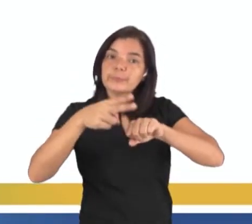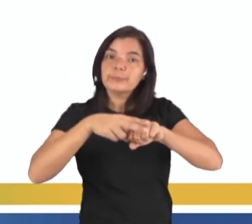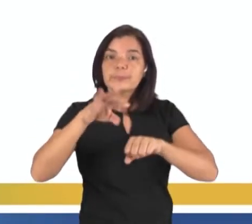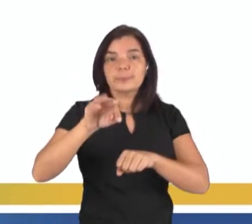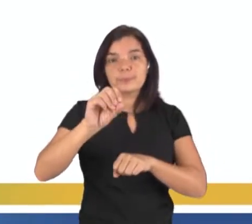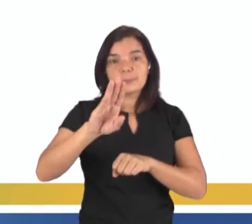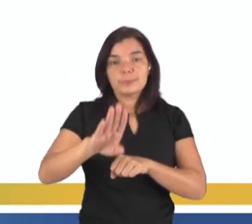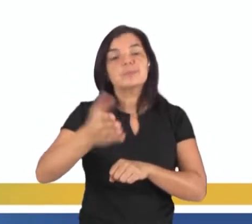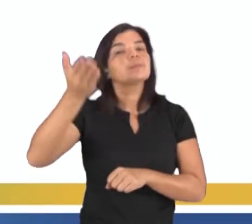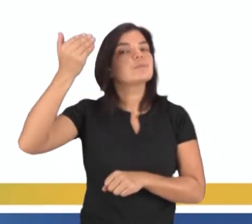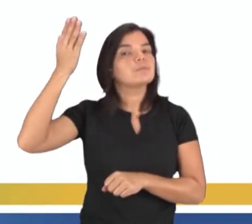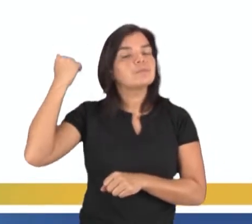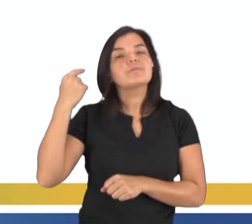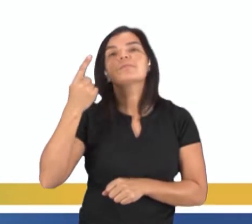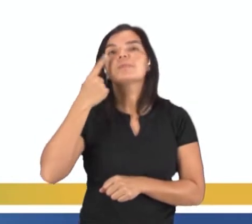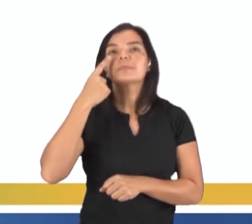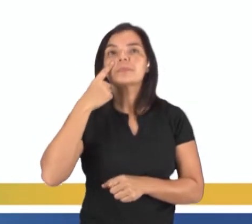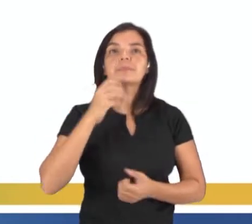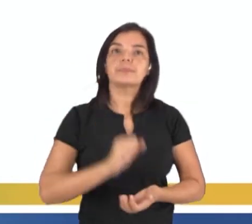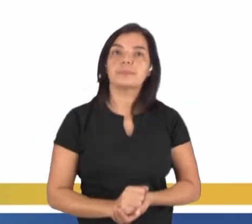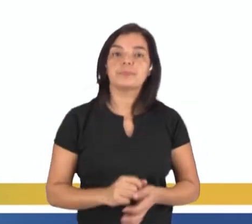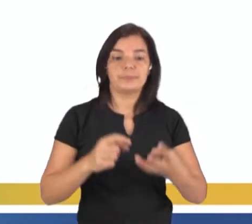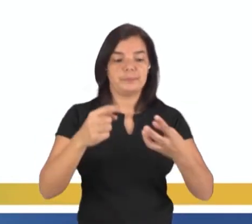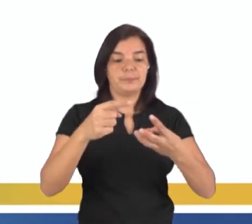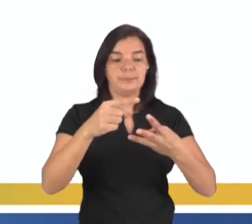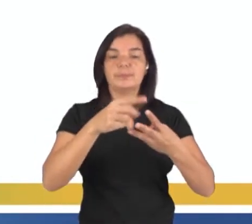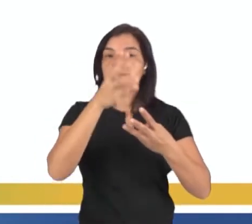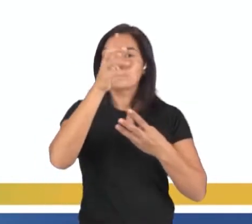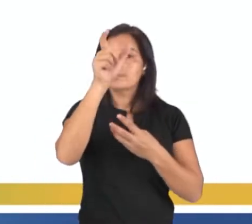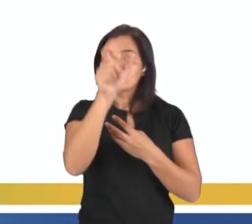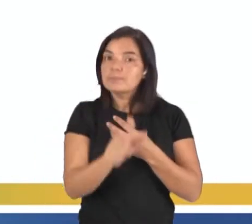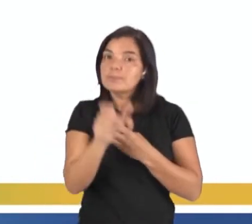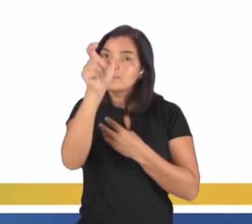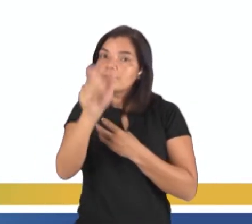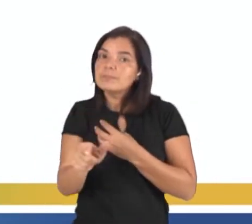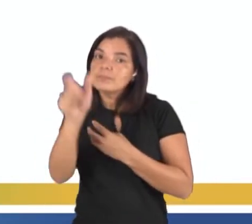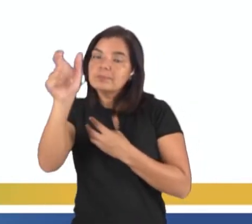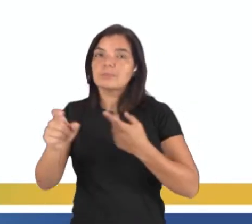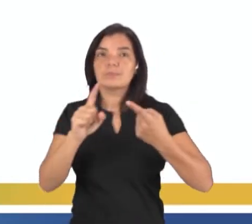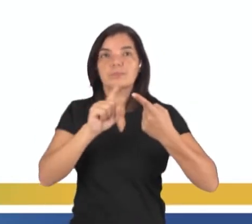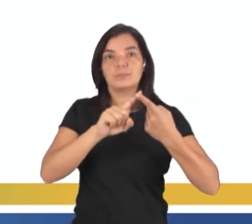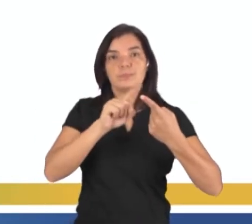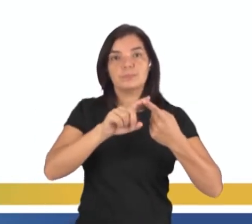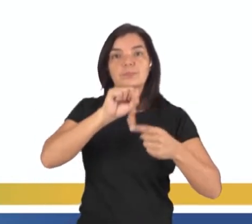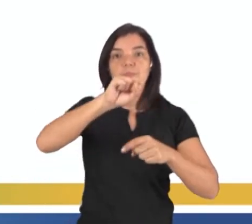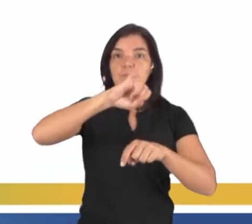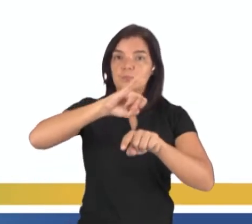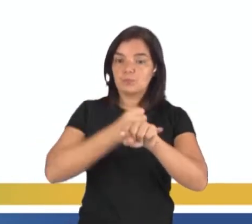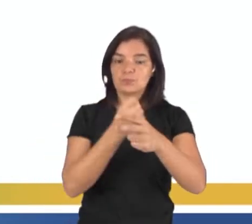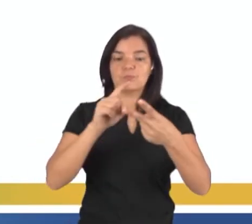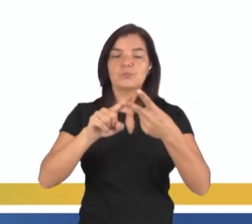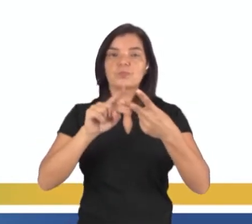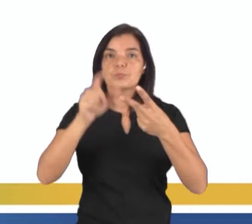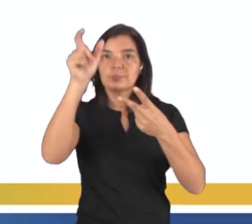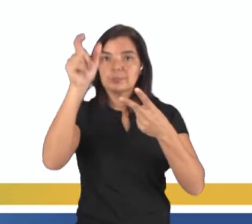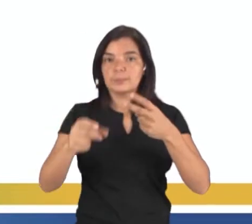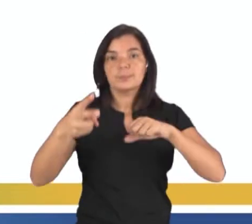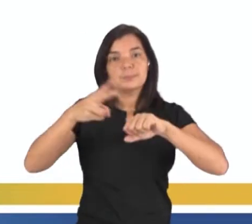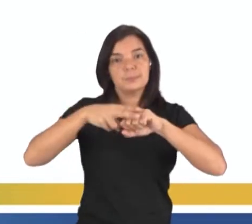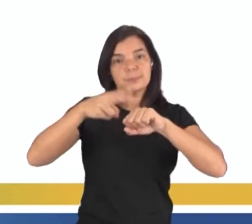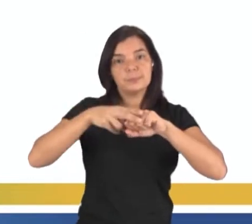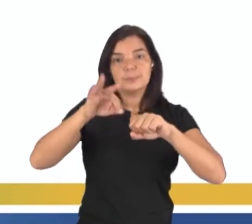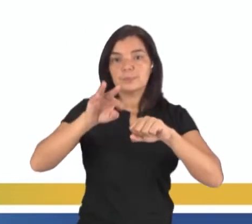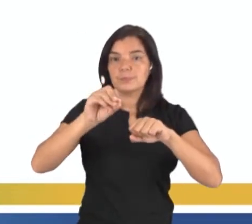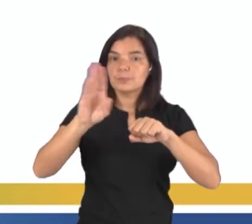to be no passado. Então, observe que a gente tem 3 colunas. Nós temos na primeira coluna o sujeito, na segunda coluna o verbo to